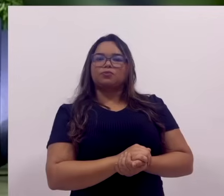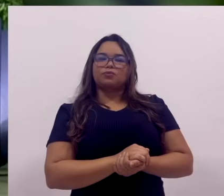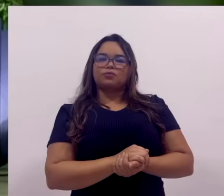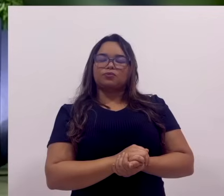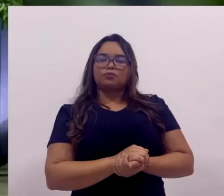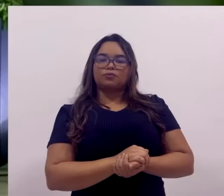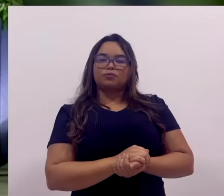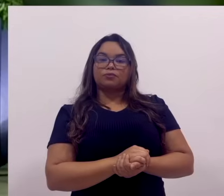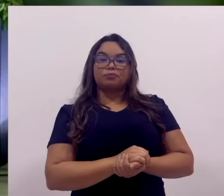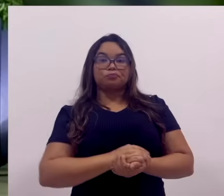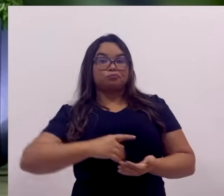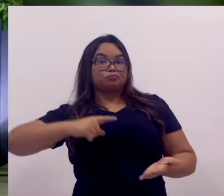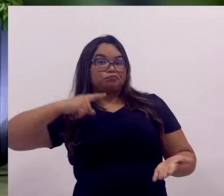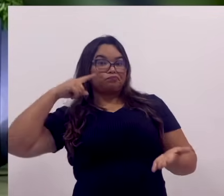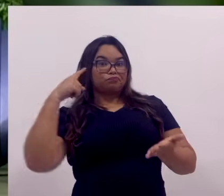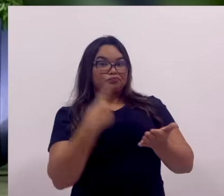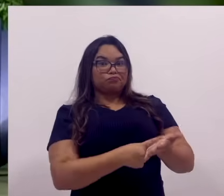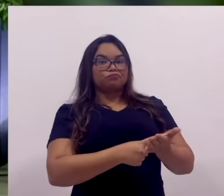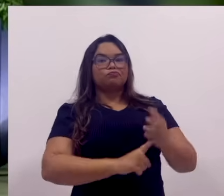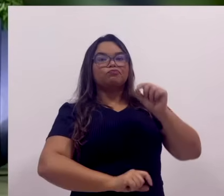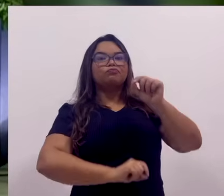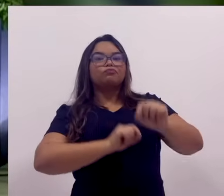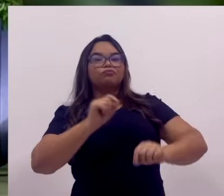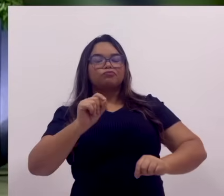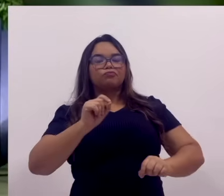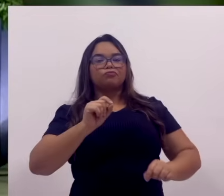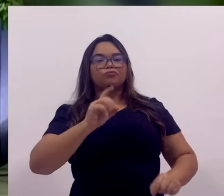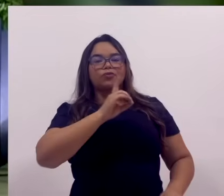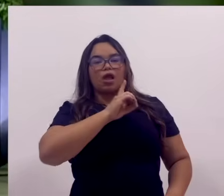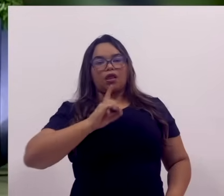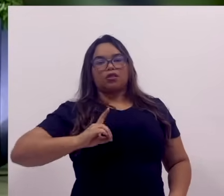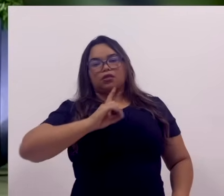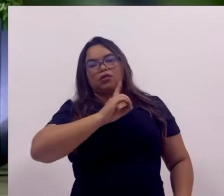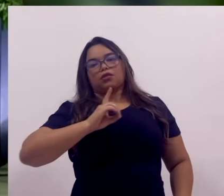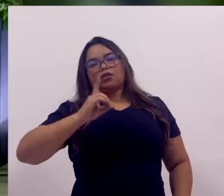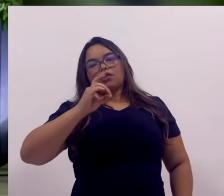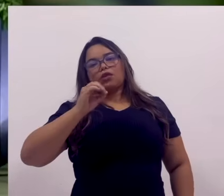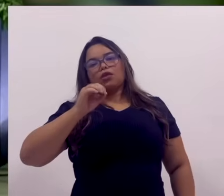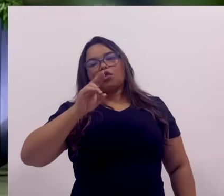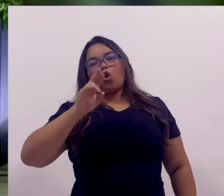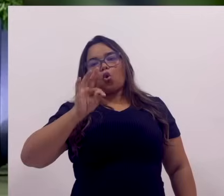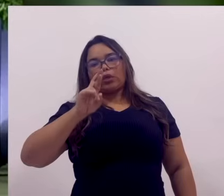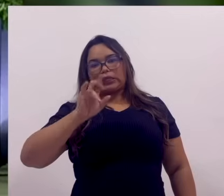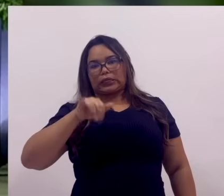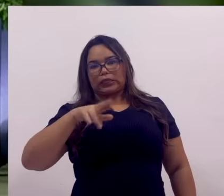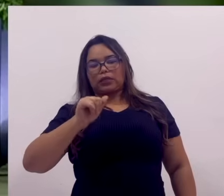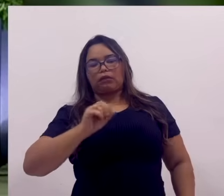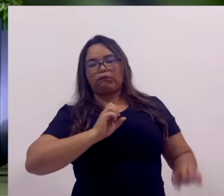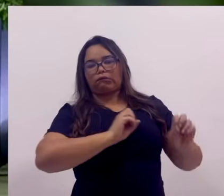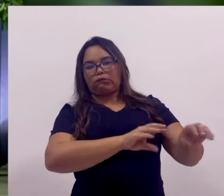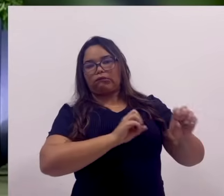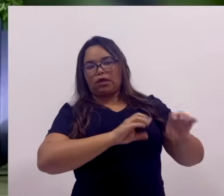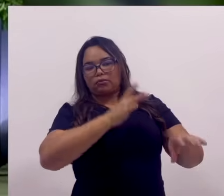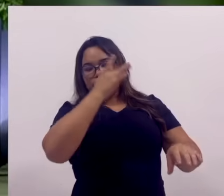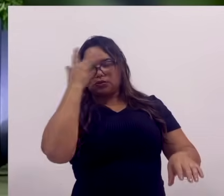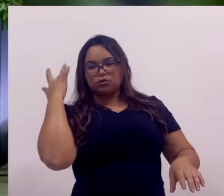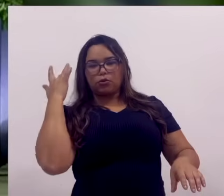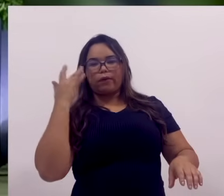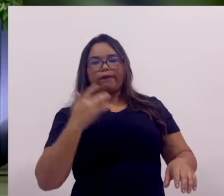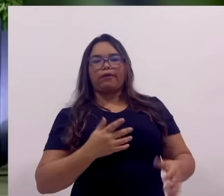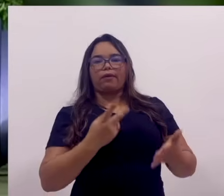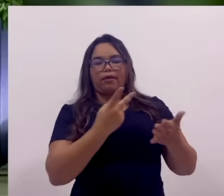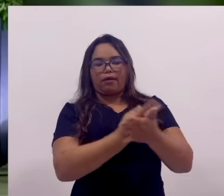sendo ensinada, ensinando às pessoas o caminho equivocado e começam a servir a outros deuses. E é